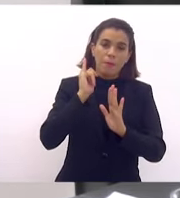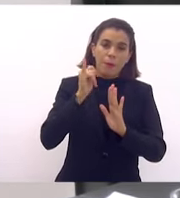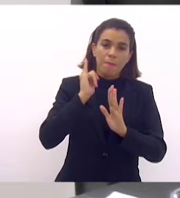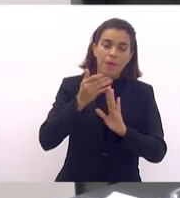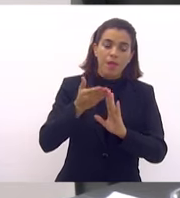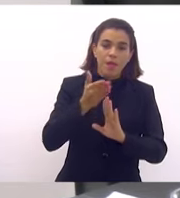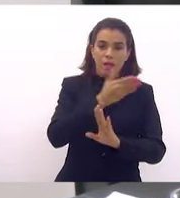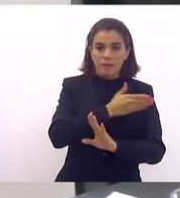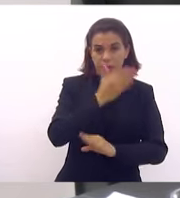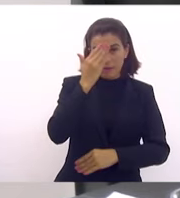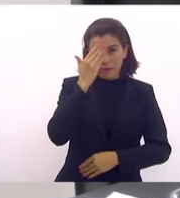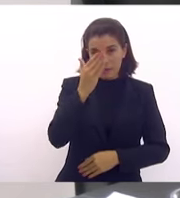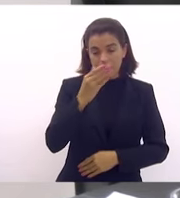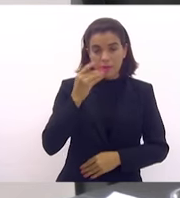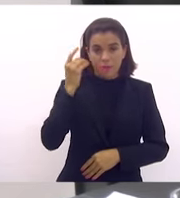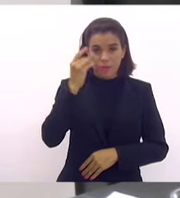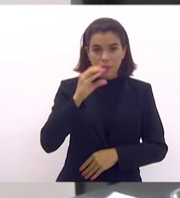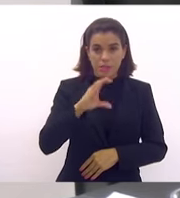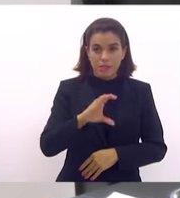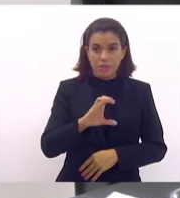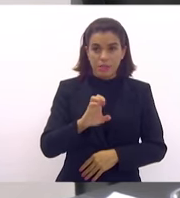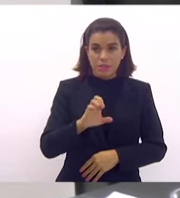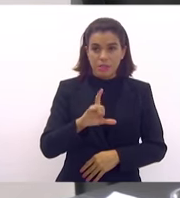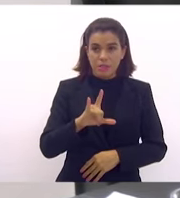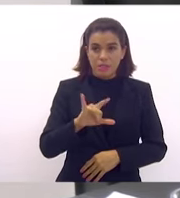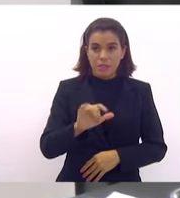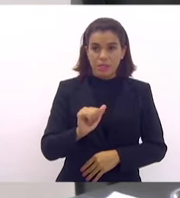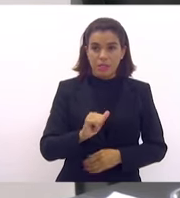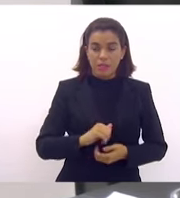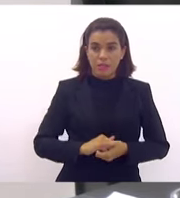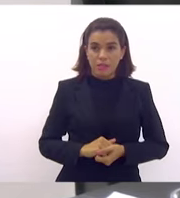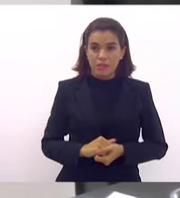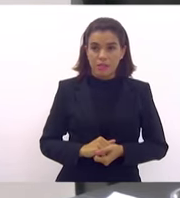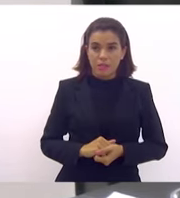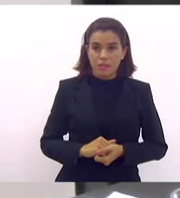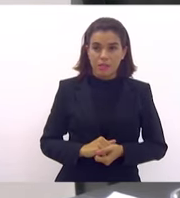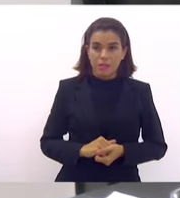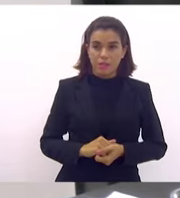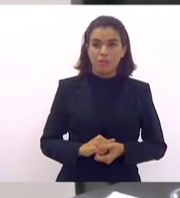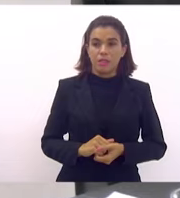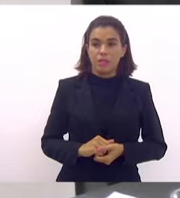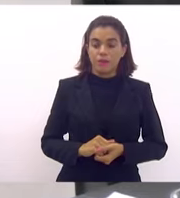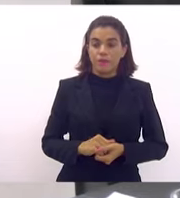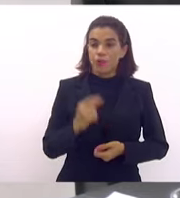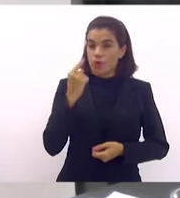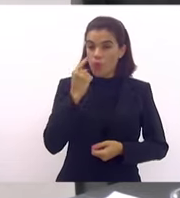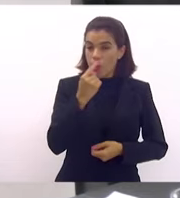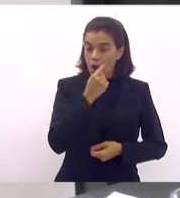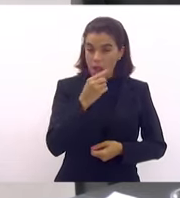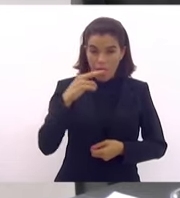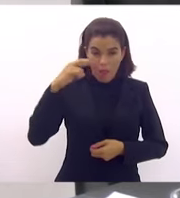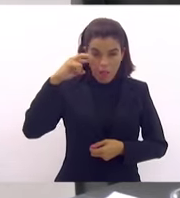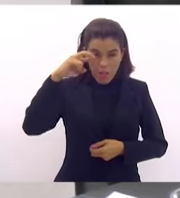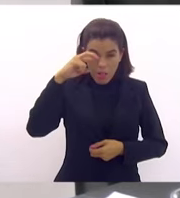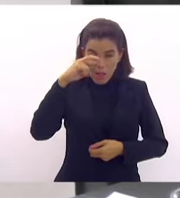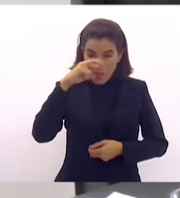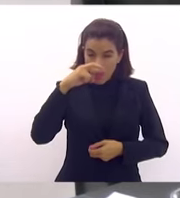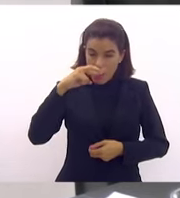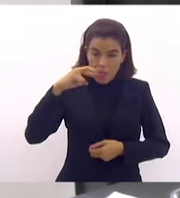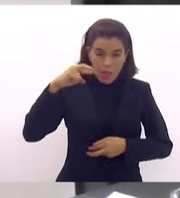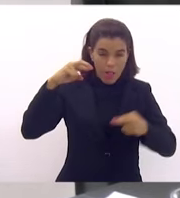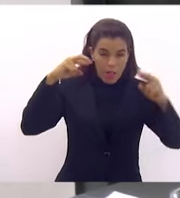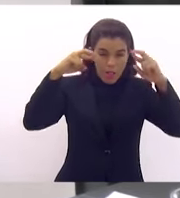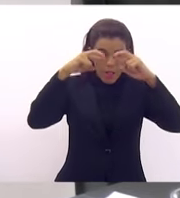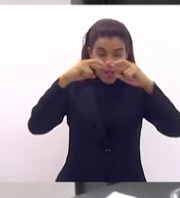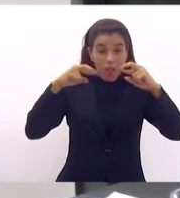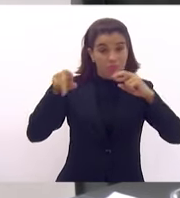agradecendo a deputada Célia pelo zelo prudente. A gente sempre menciona o olhar de Lince. De Lince. Falei isso para o prefeito Fernando Jordão. É.